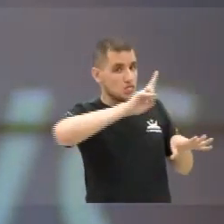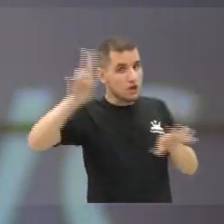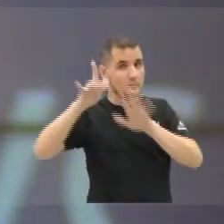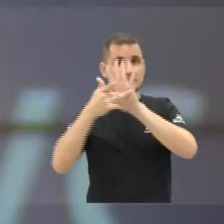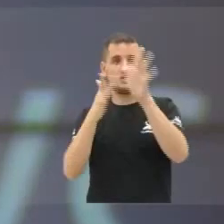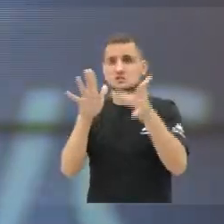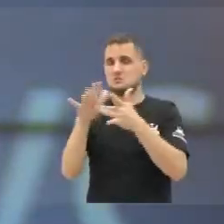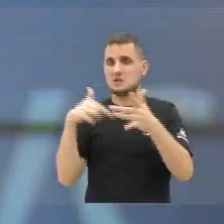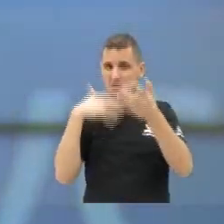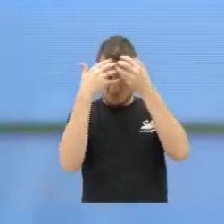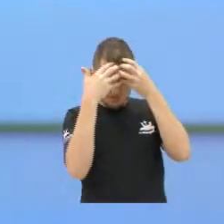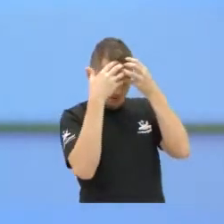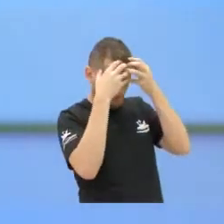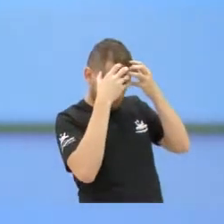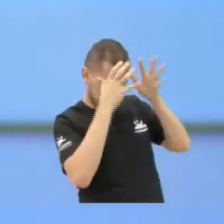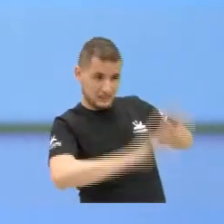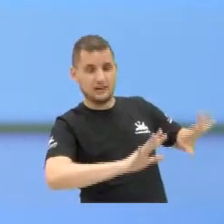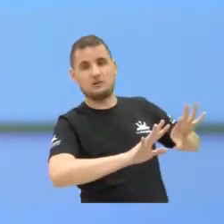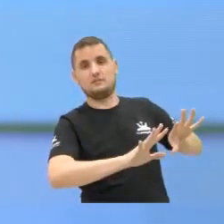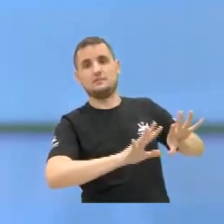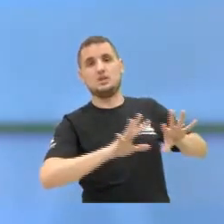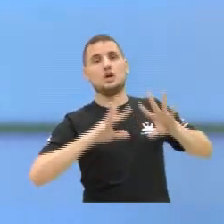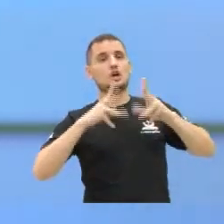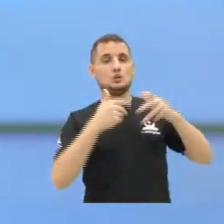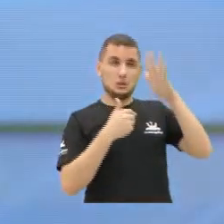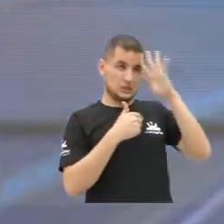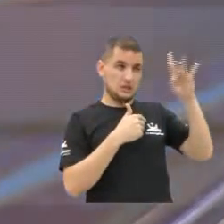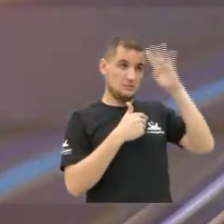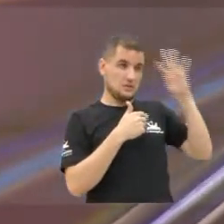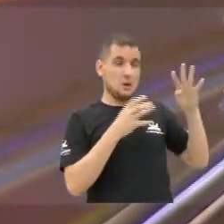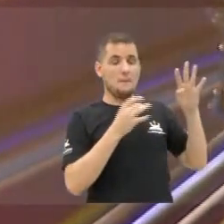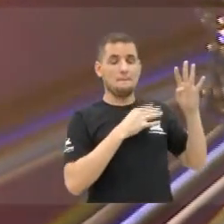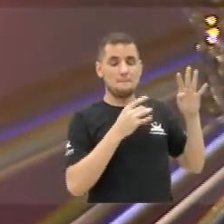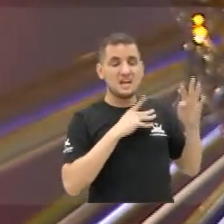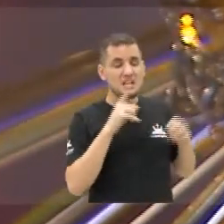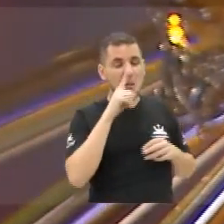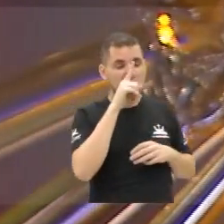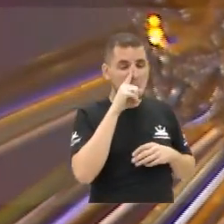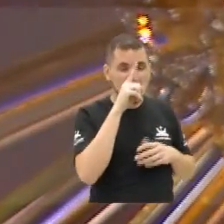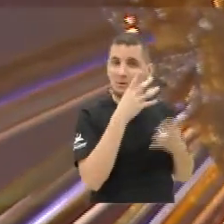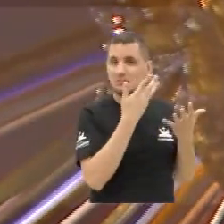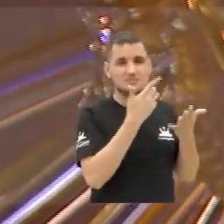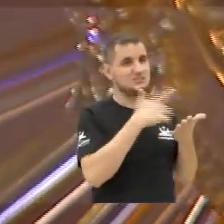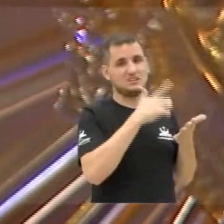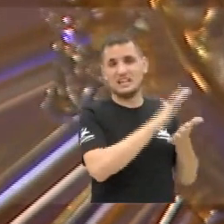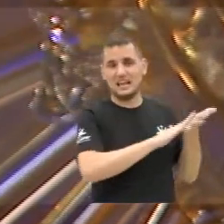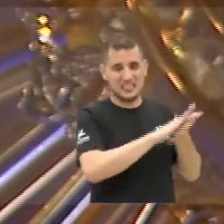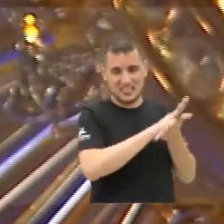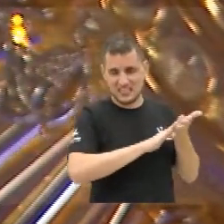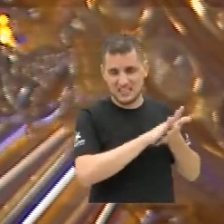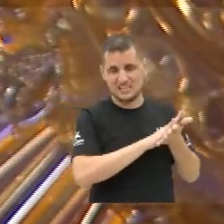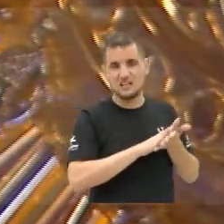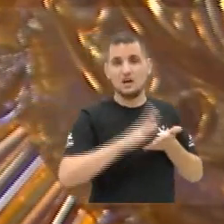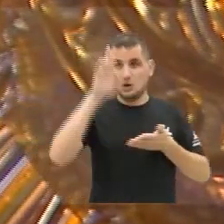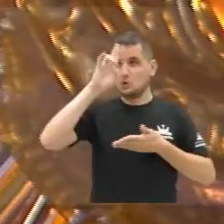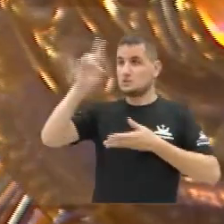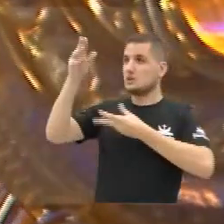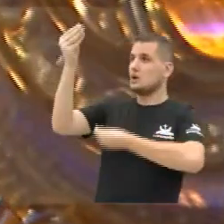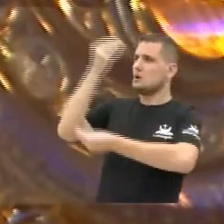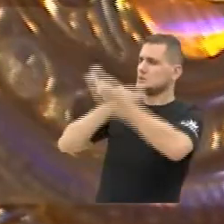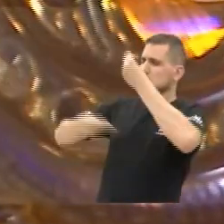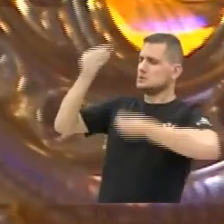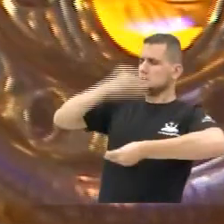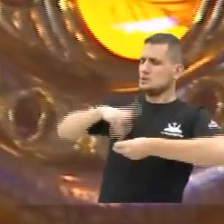Jesus, toda imaginação de medo, de perigos que não virão, porque o Senhor vai lhe dar força